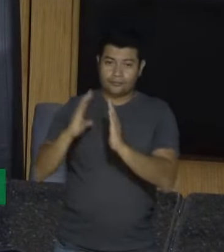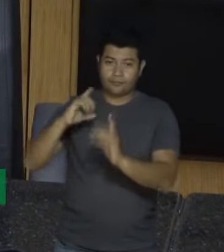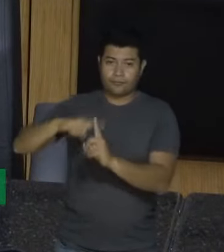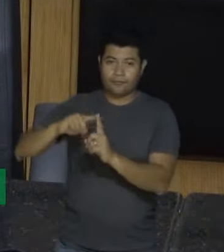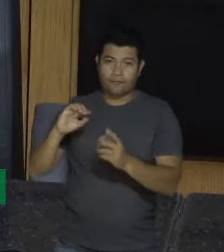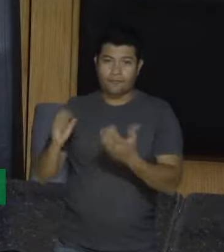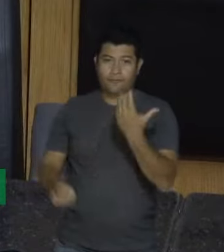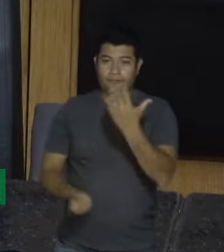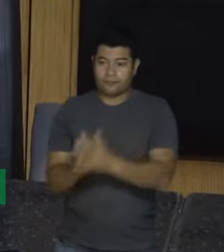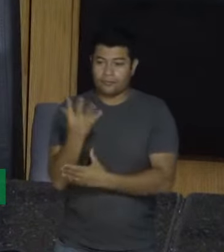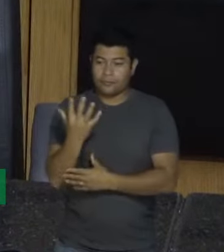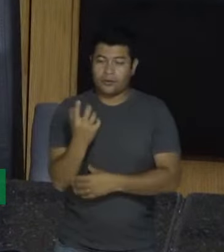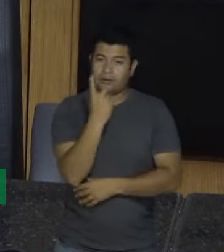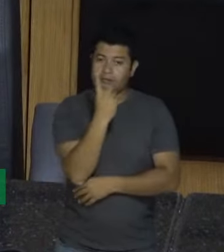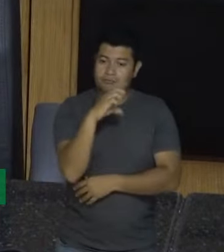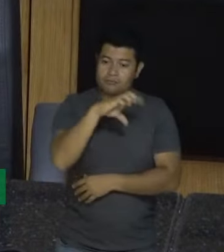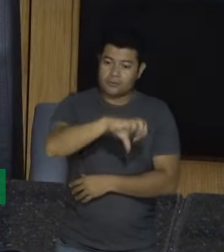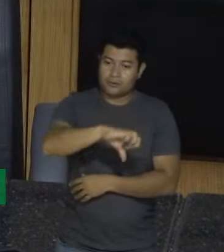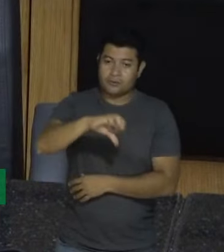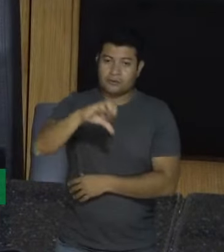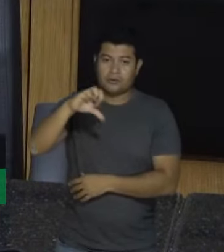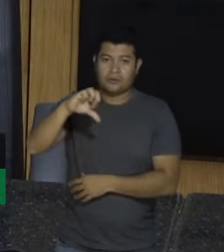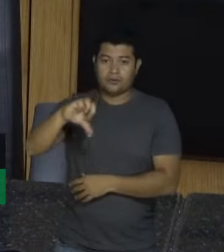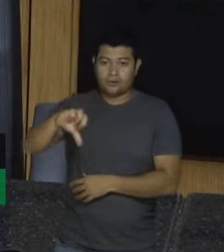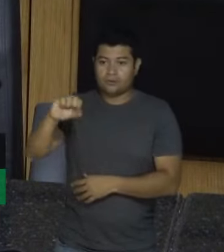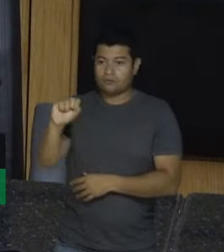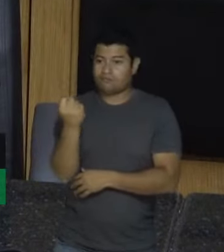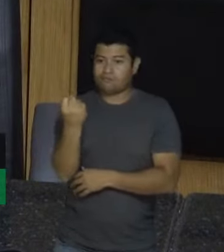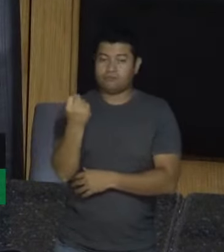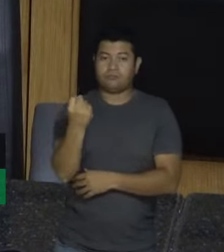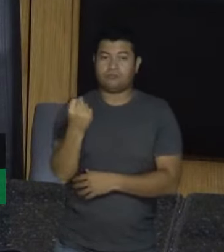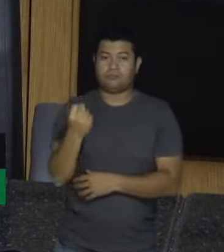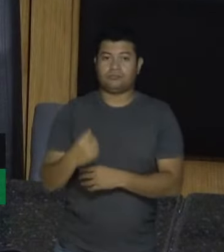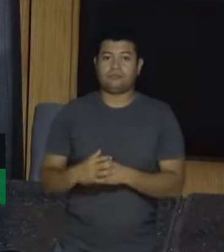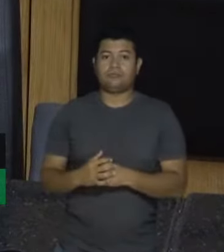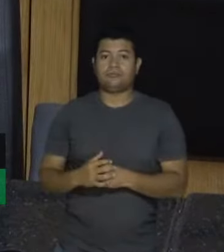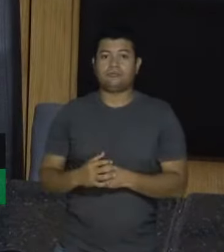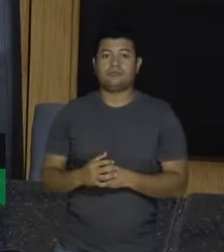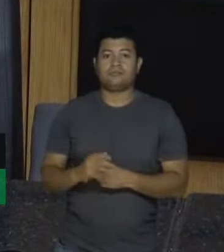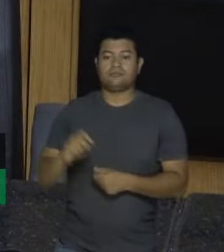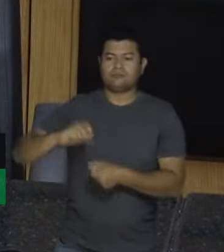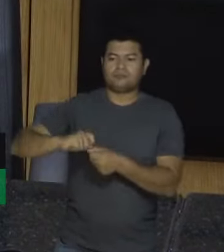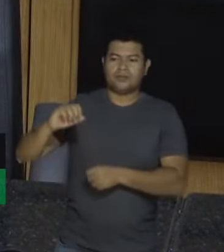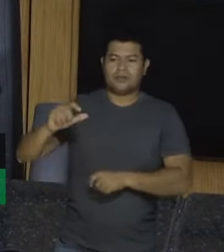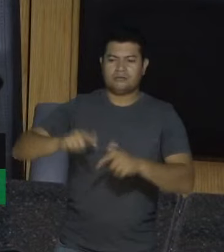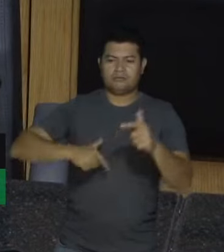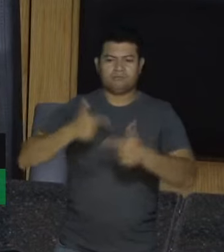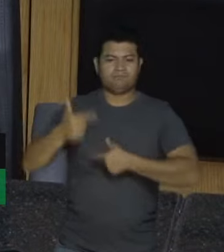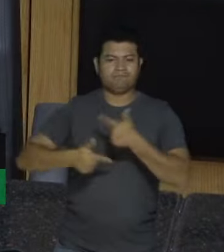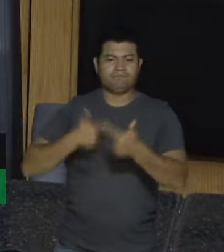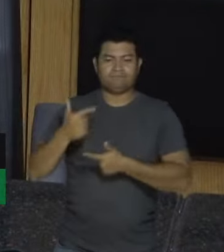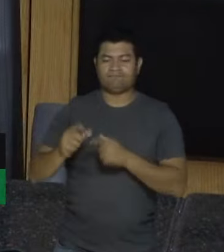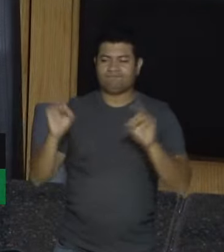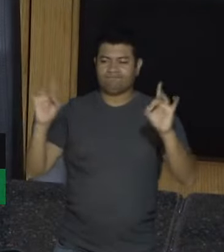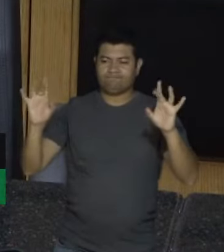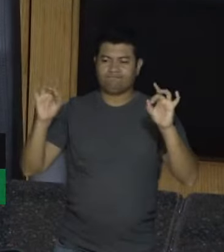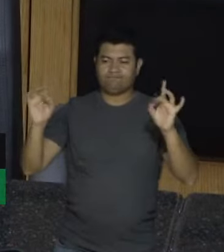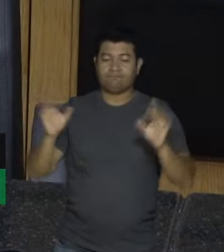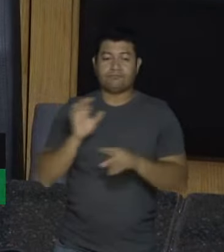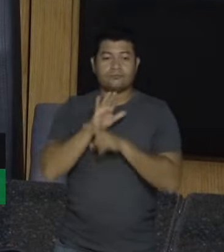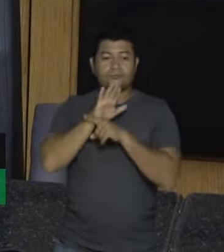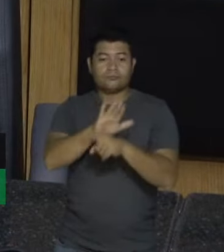em 1998 fazendo trabalho formidável ajudando as